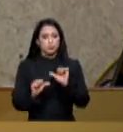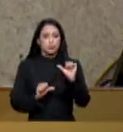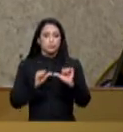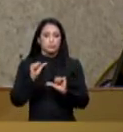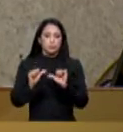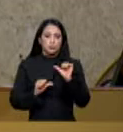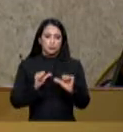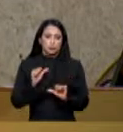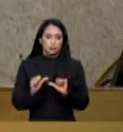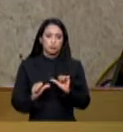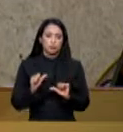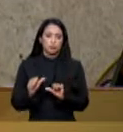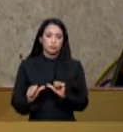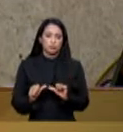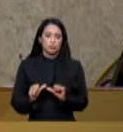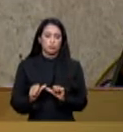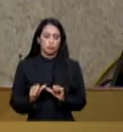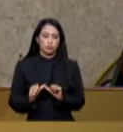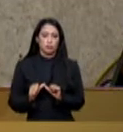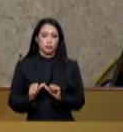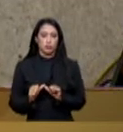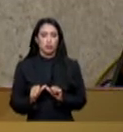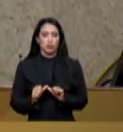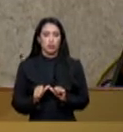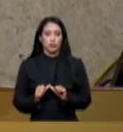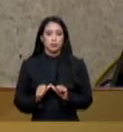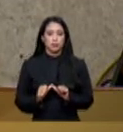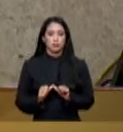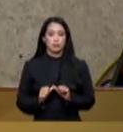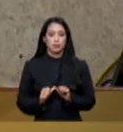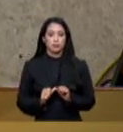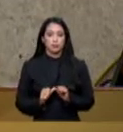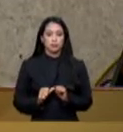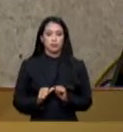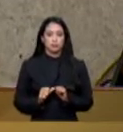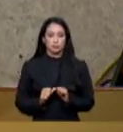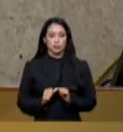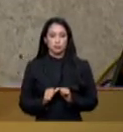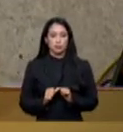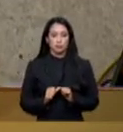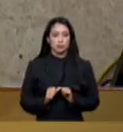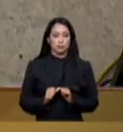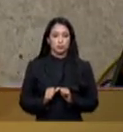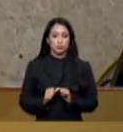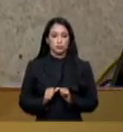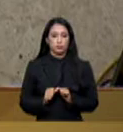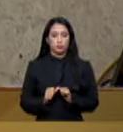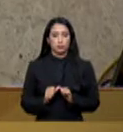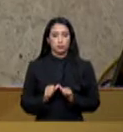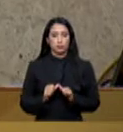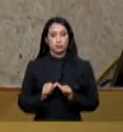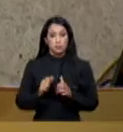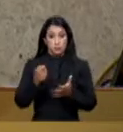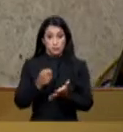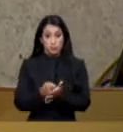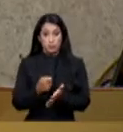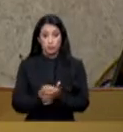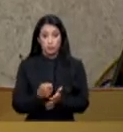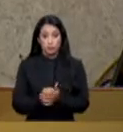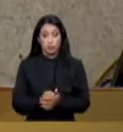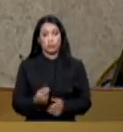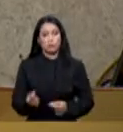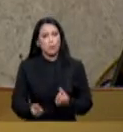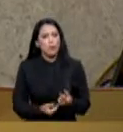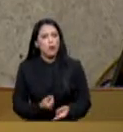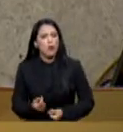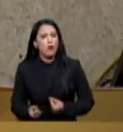alteração unilateral das avanças pelo poder concedente. F, as obrigações dos agentes econômicos